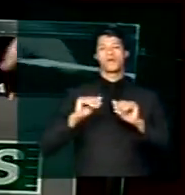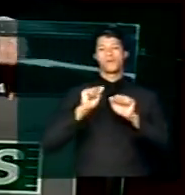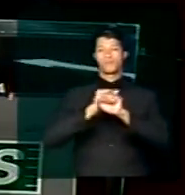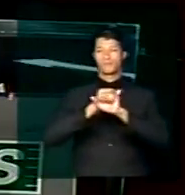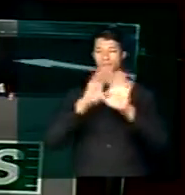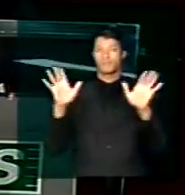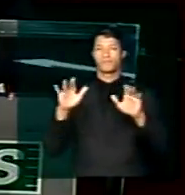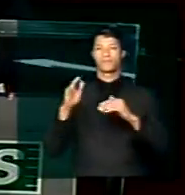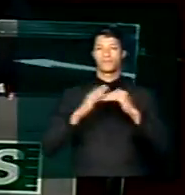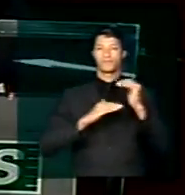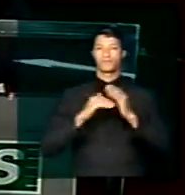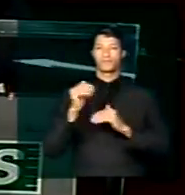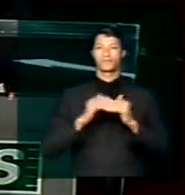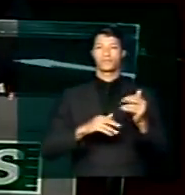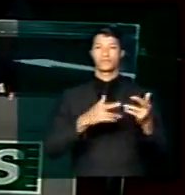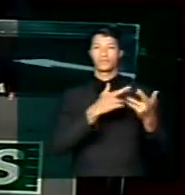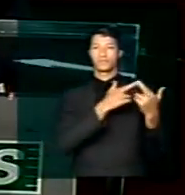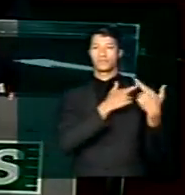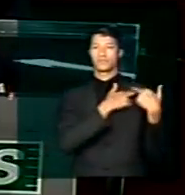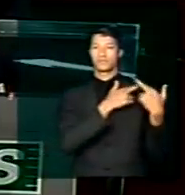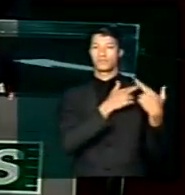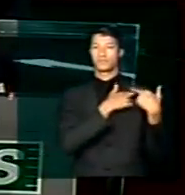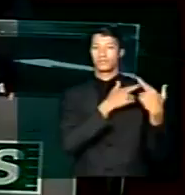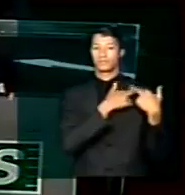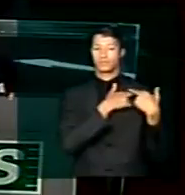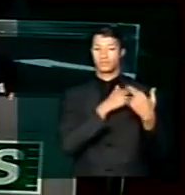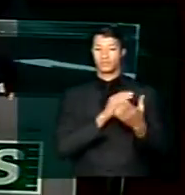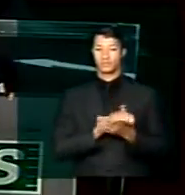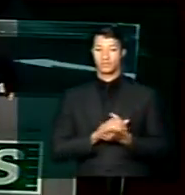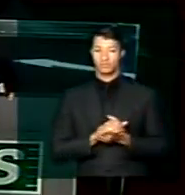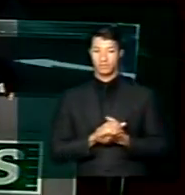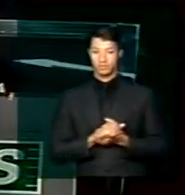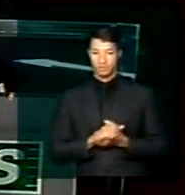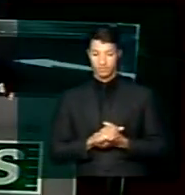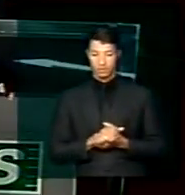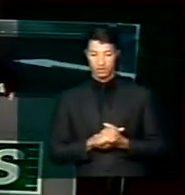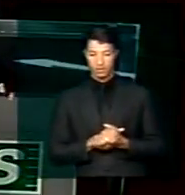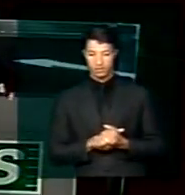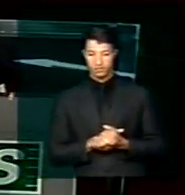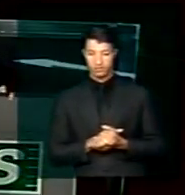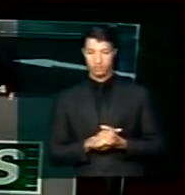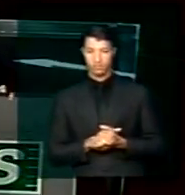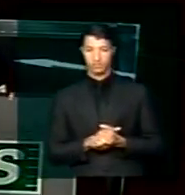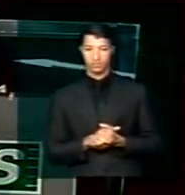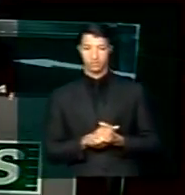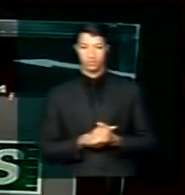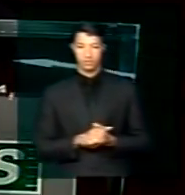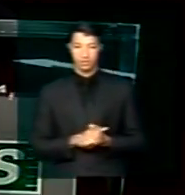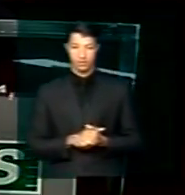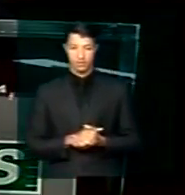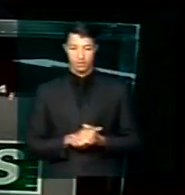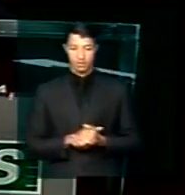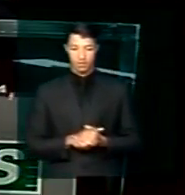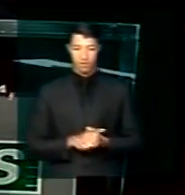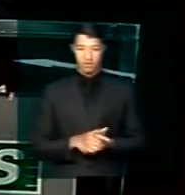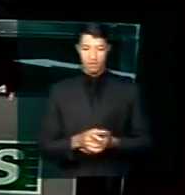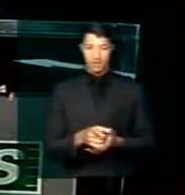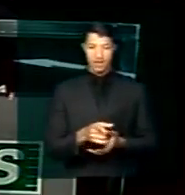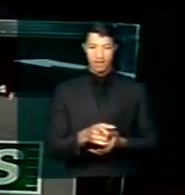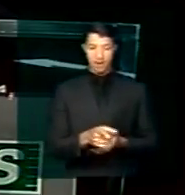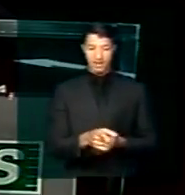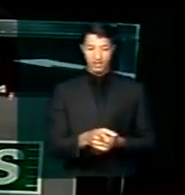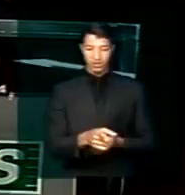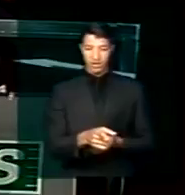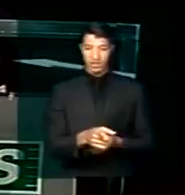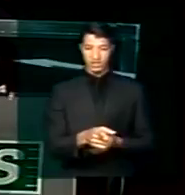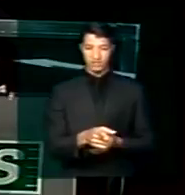claro entre responsabilidades e recursos dos entes federados. Pode passar. O que aconteceu, na